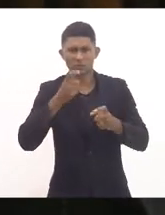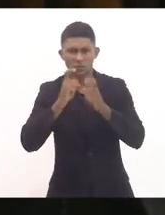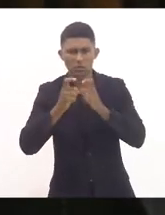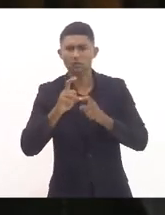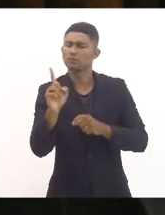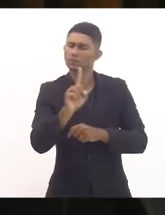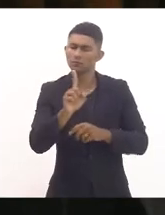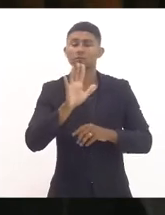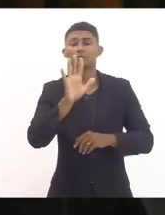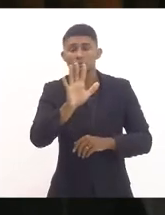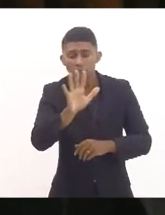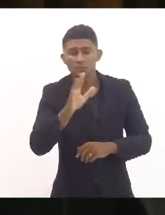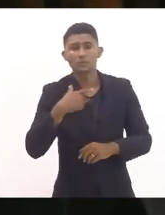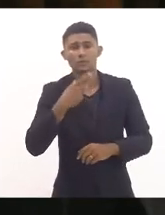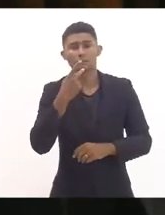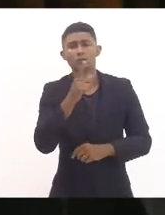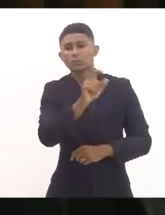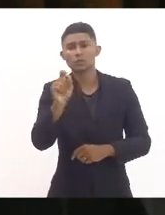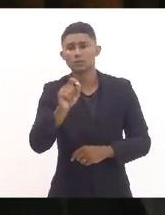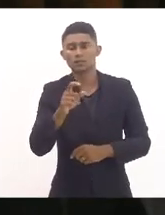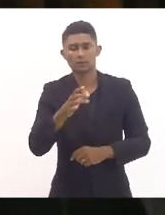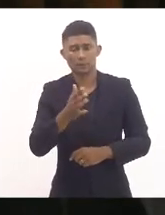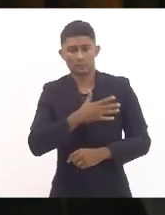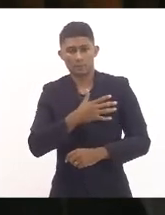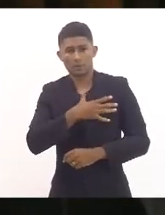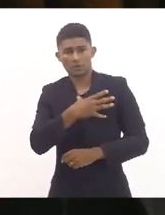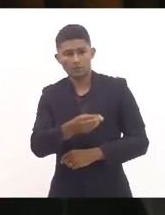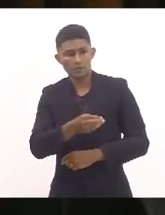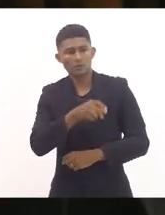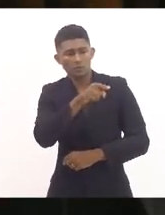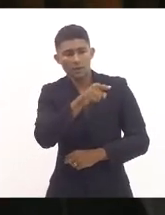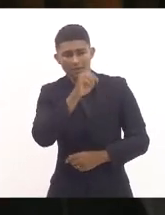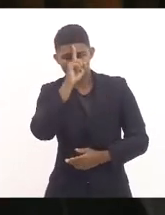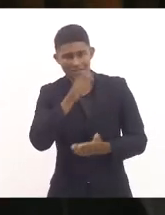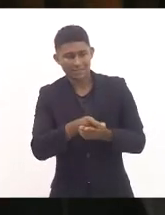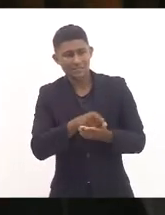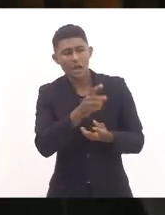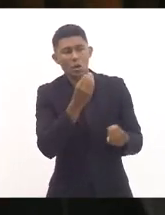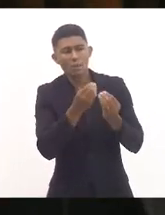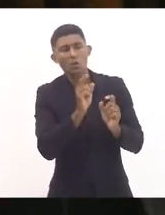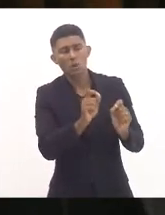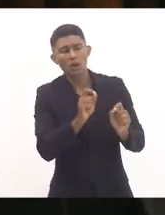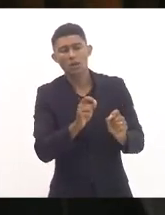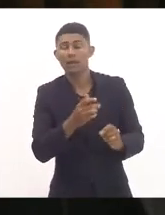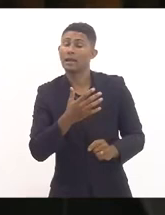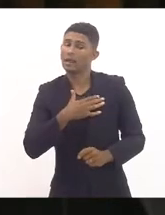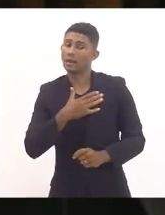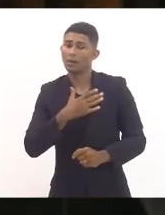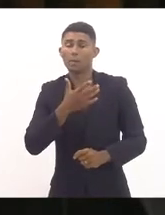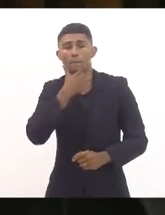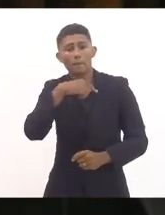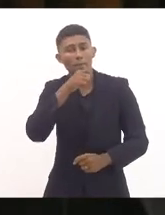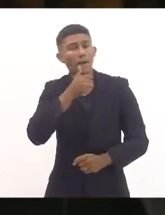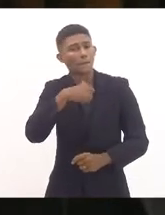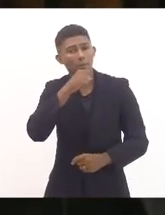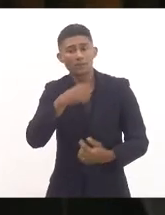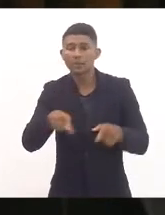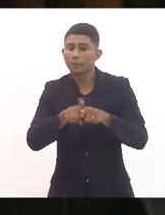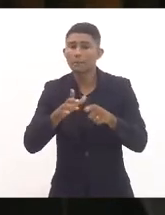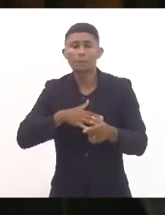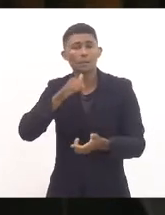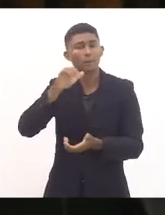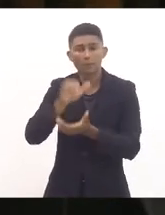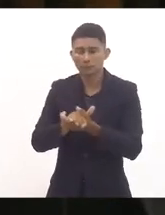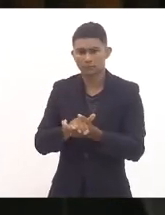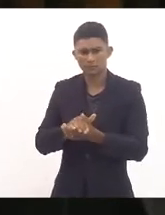dizendo e repito, quem define o que os meus filhos vão comer sou eu e minha família e minha esposa. Não é o Estado, muito menos